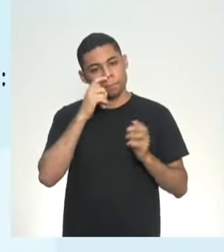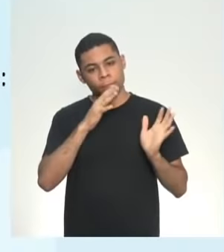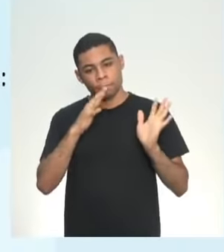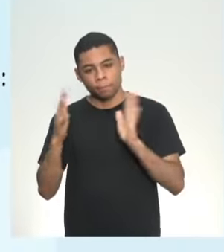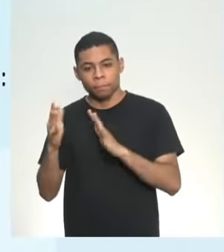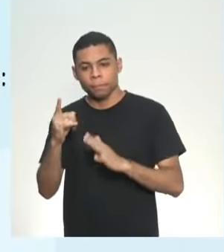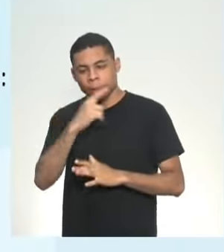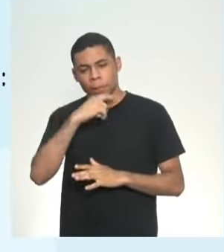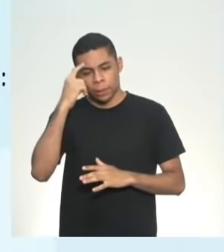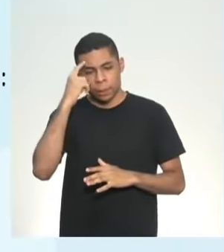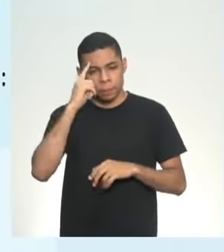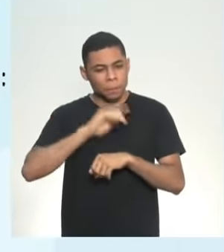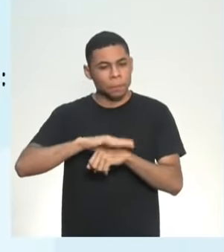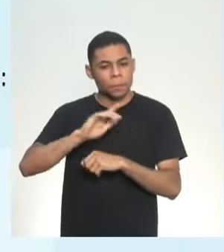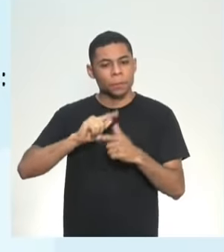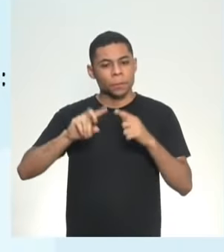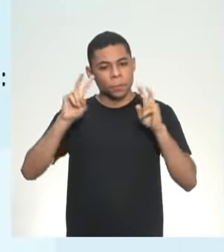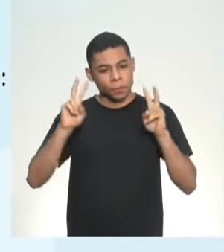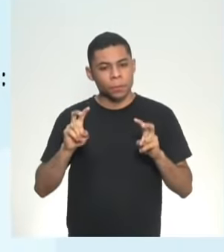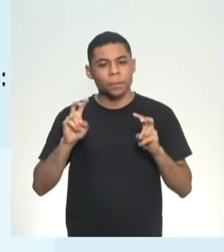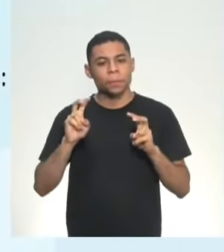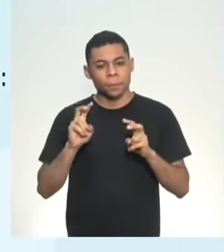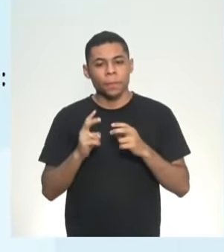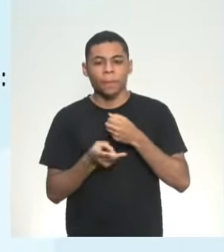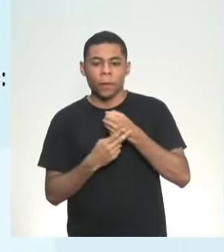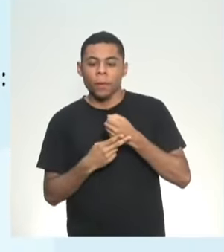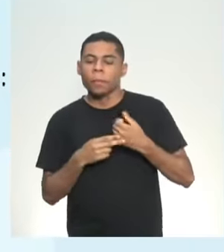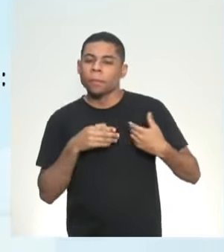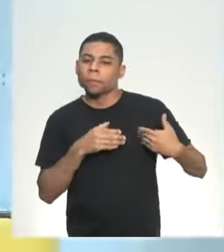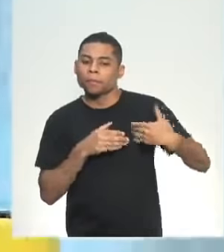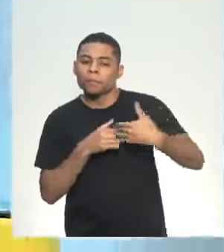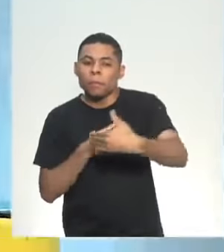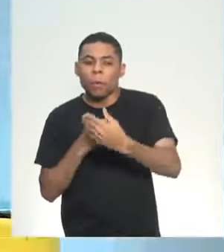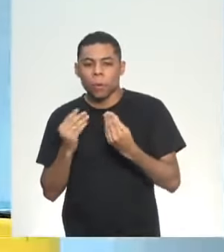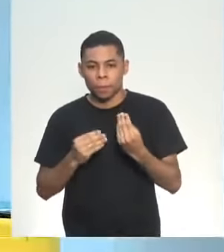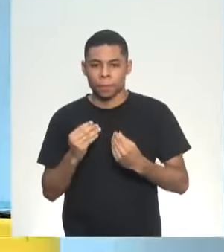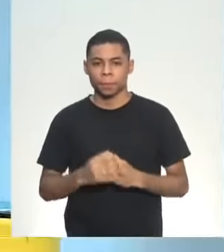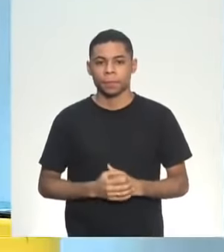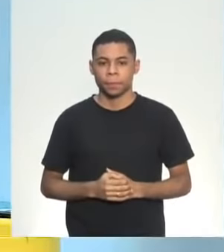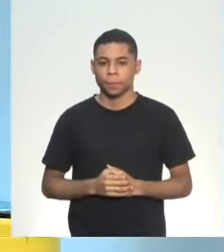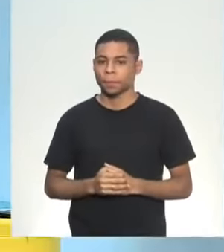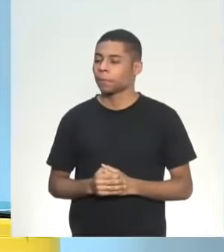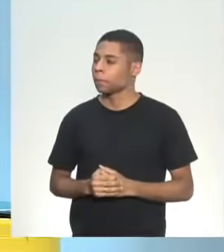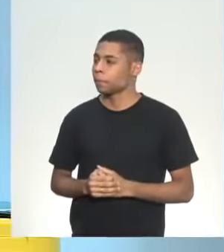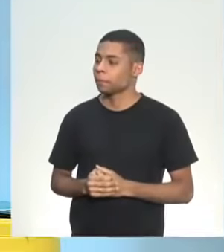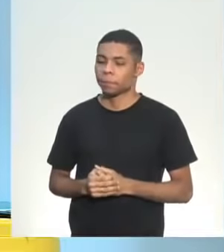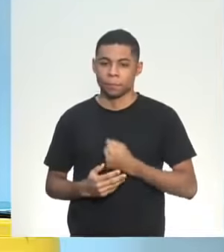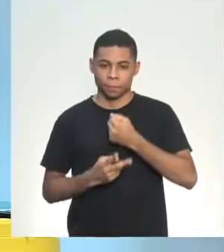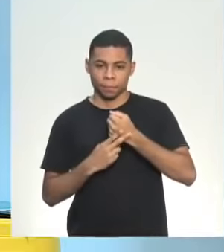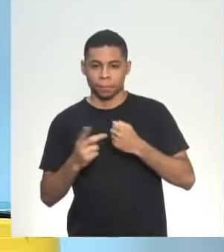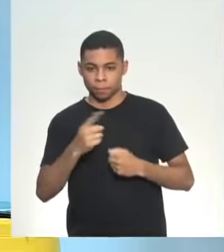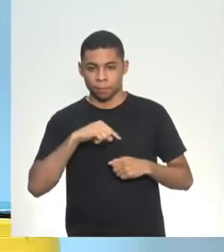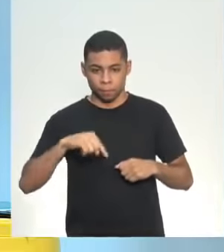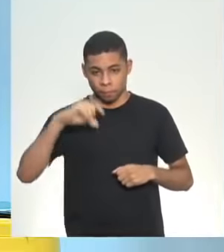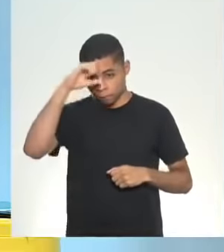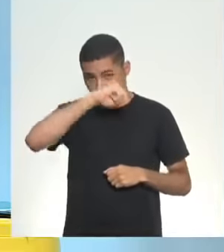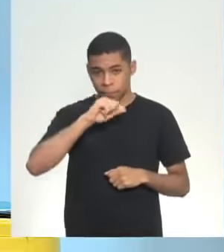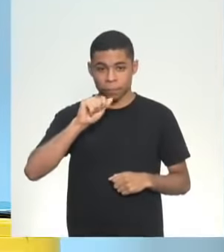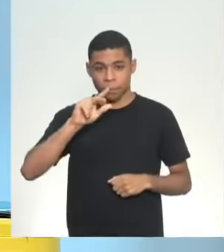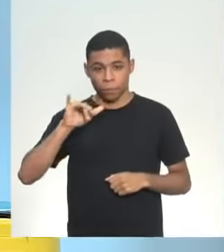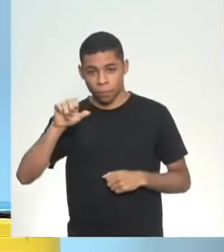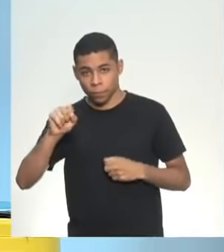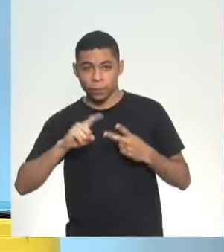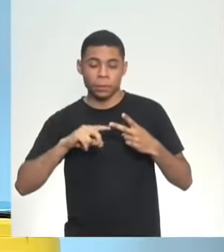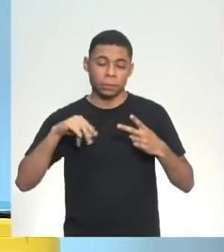assistirem e saber um pouquinho mais sobre os advérbios de frequência A então advérbio de frequência é o que a gente viu hoje ou